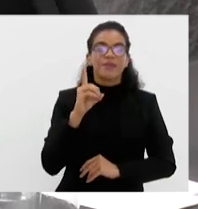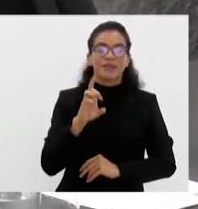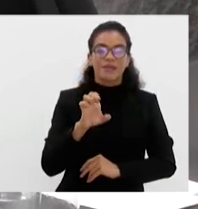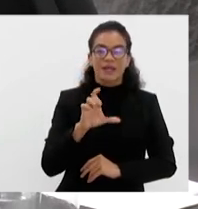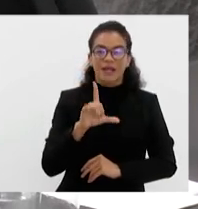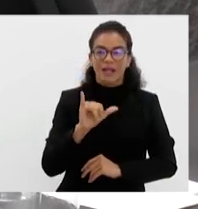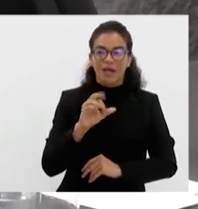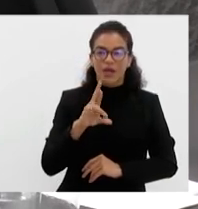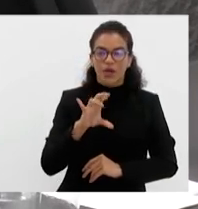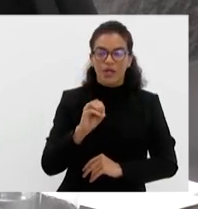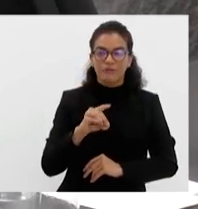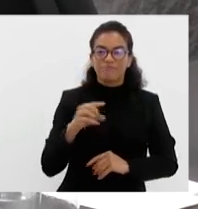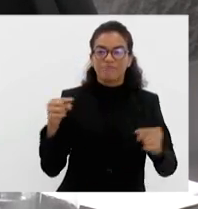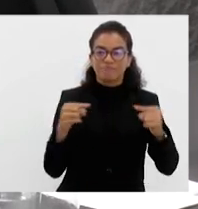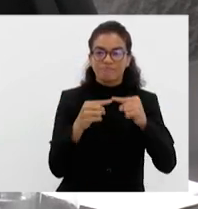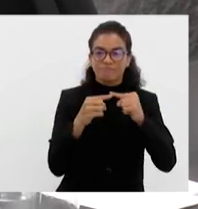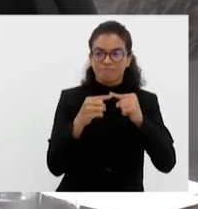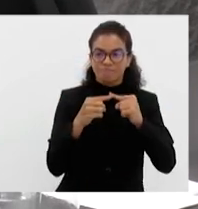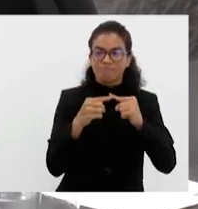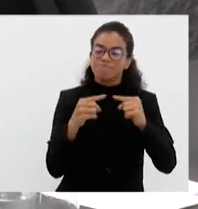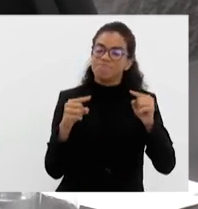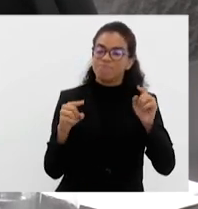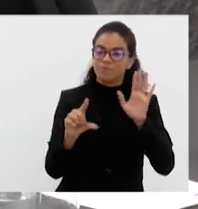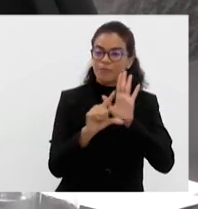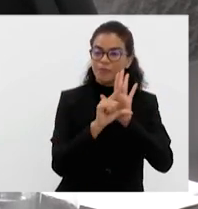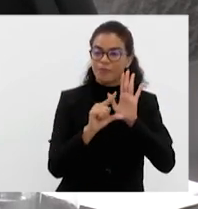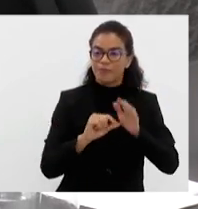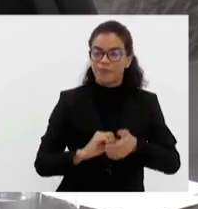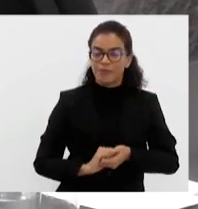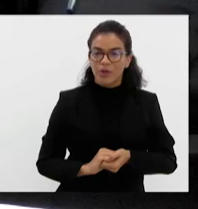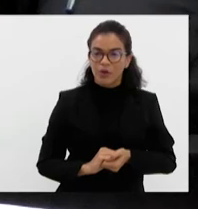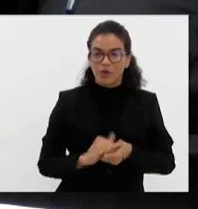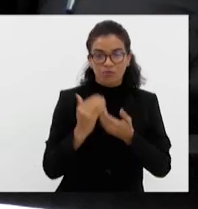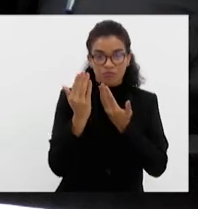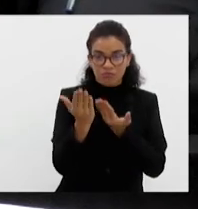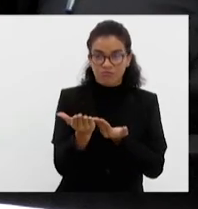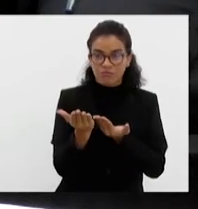pela legalidade em discussão, deputado Luiz Paulo. Presidente, eu sou